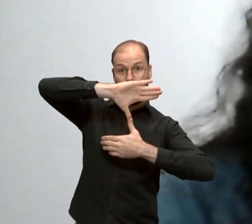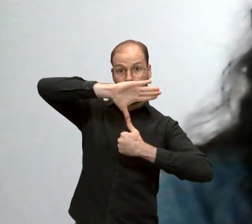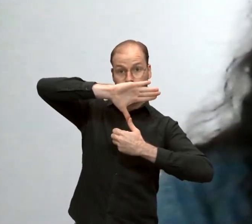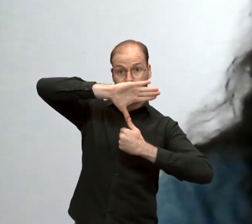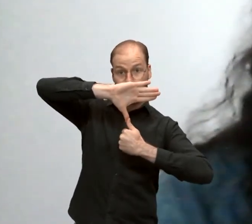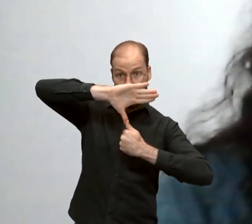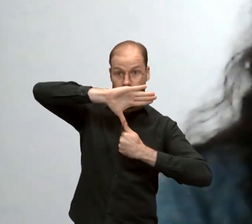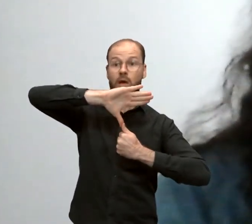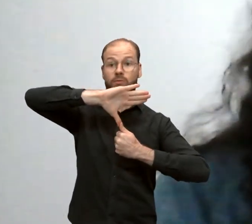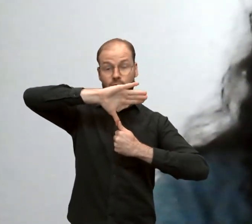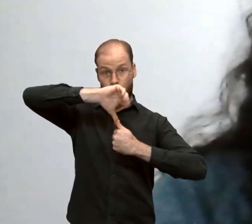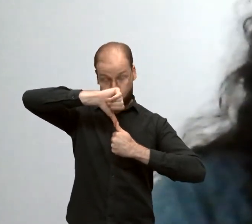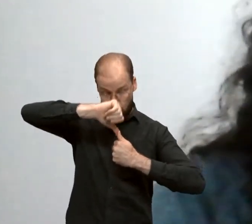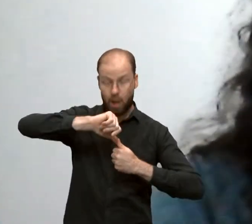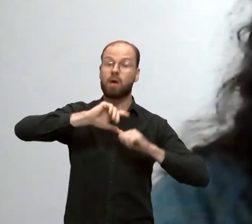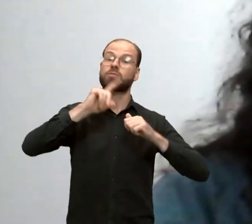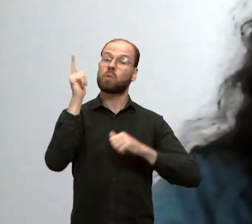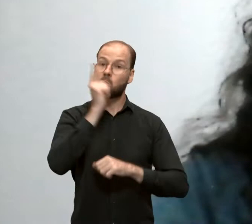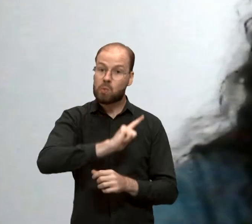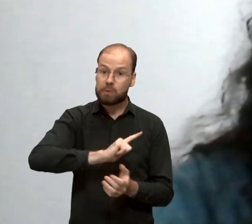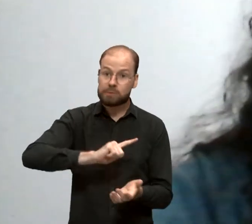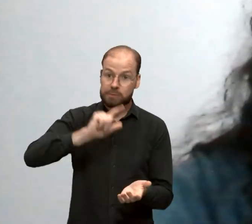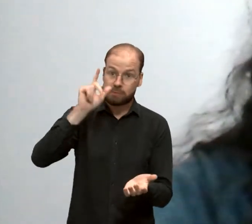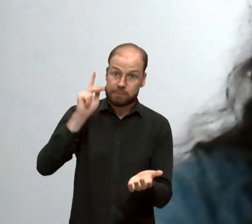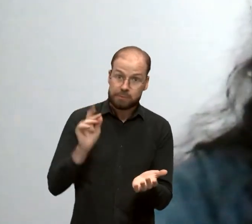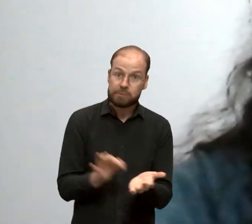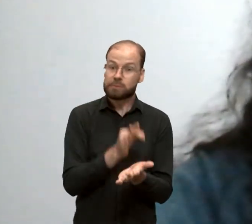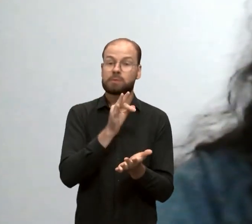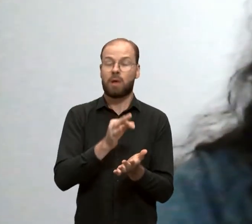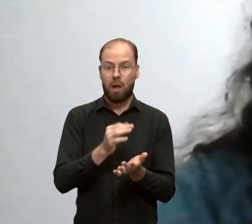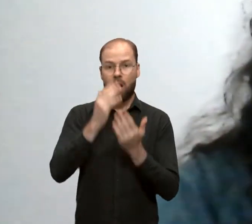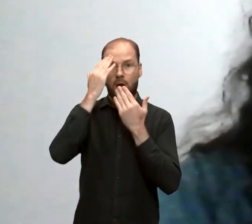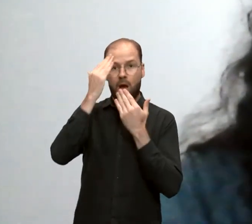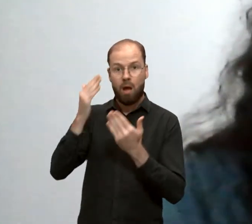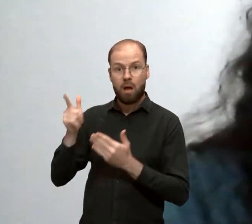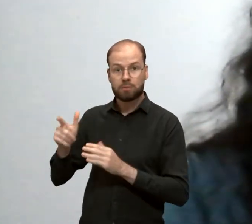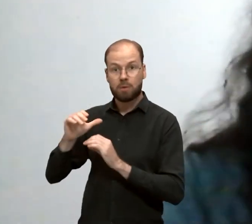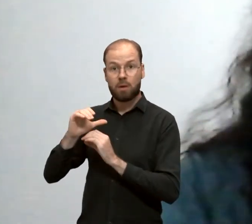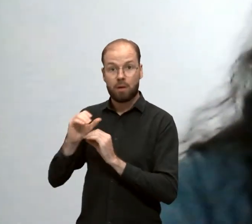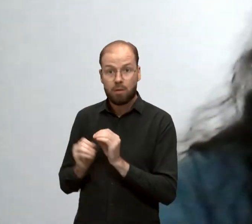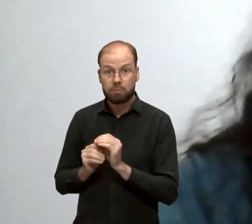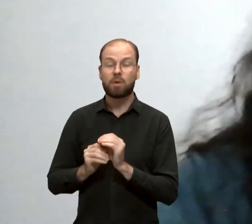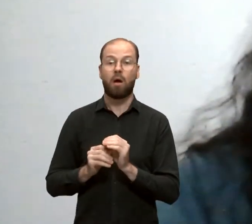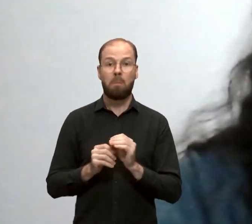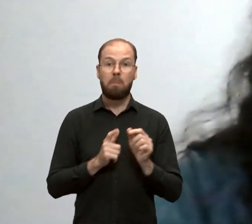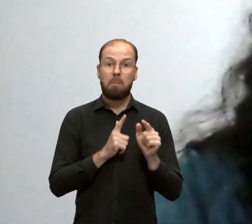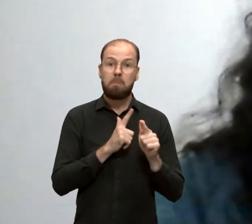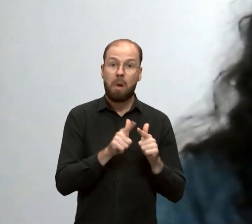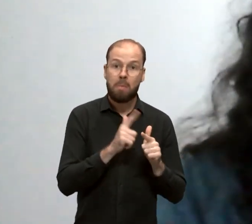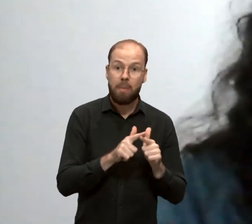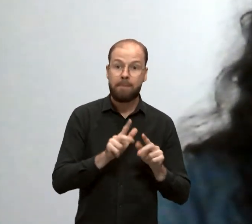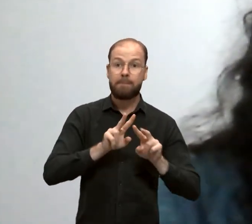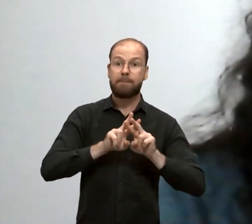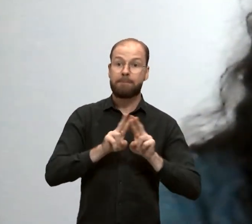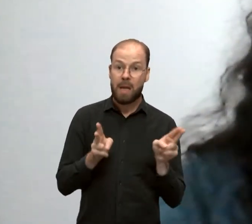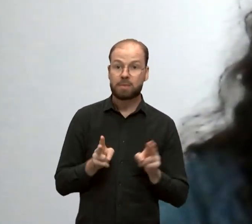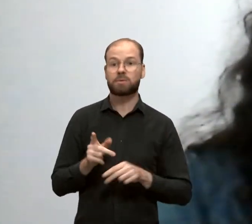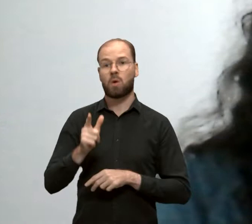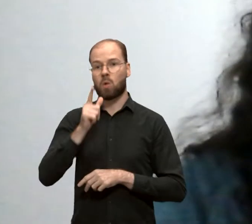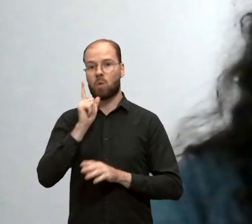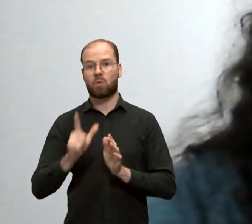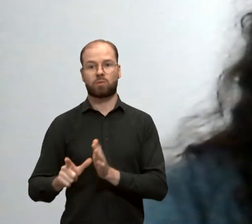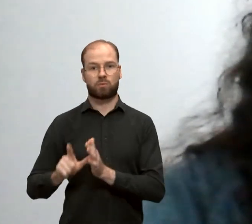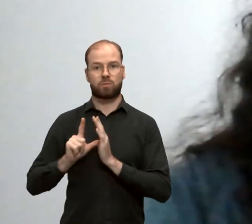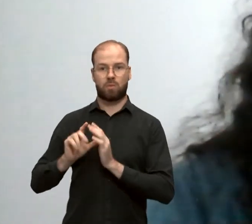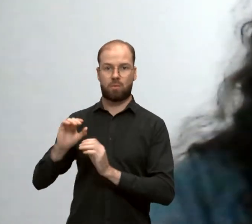tinha que vacinar para entrar na França, e graças a Deus a UFG resolveu isso. Quando eu